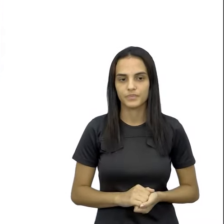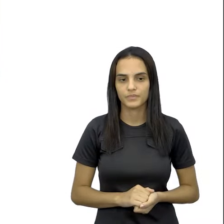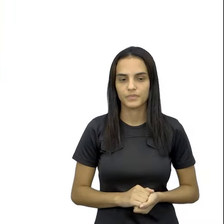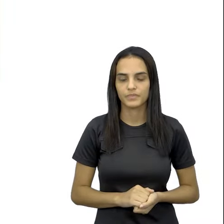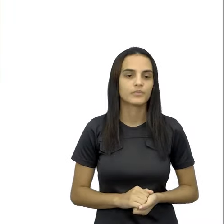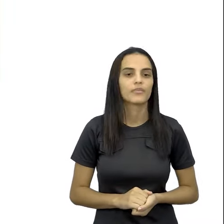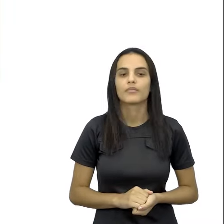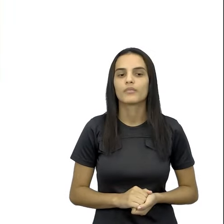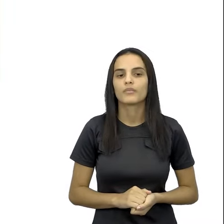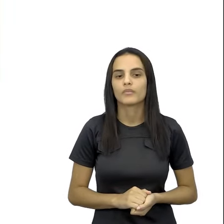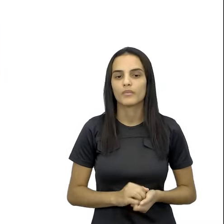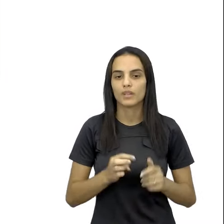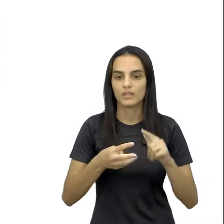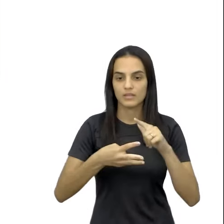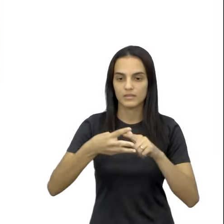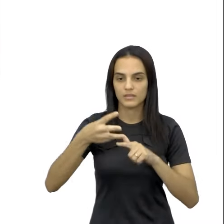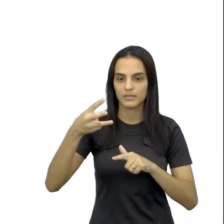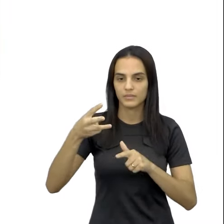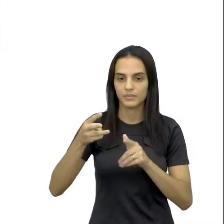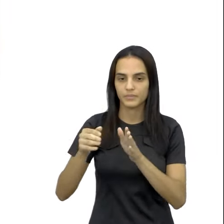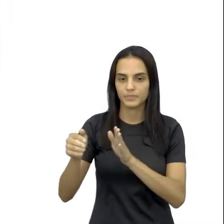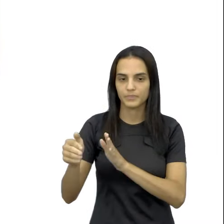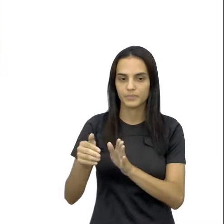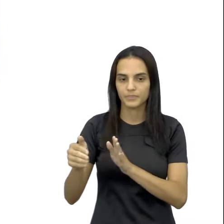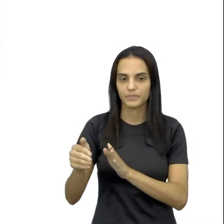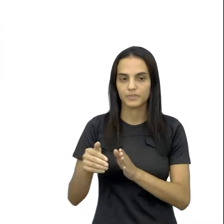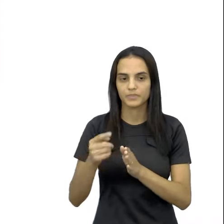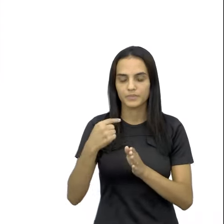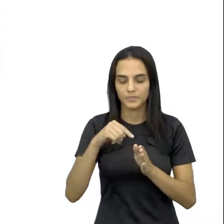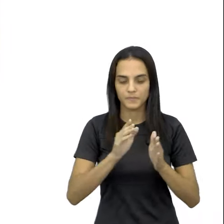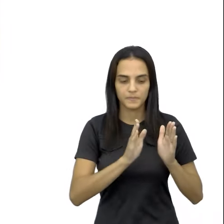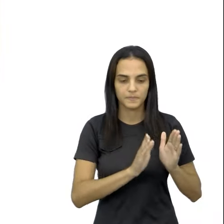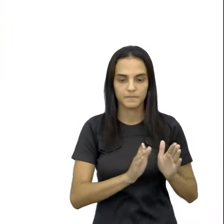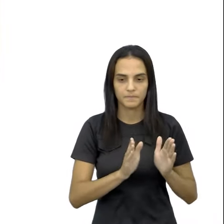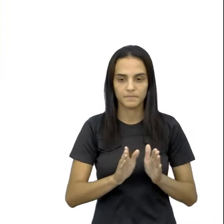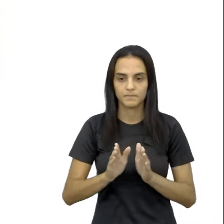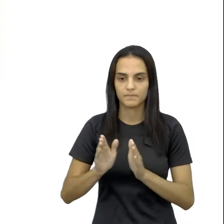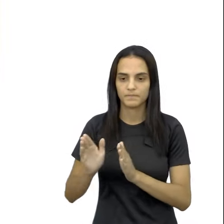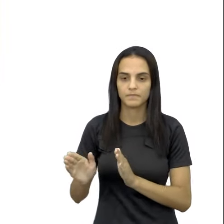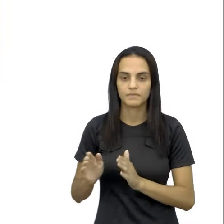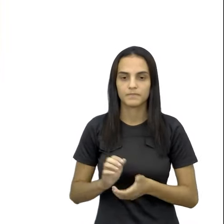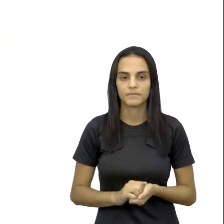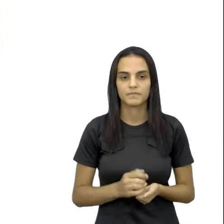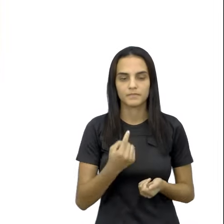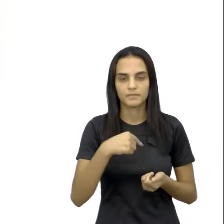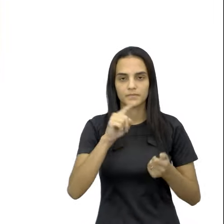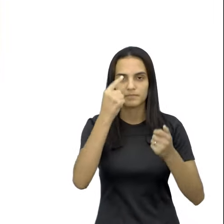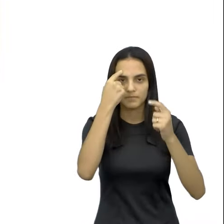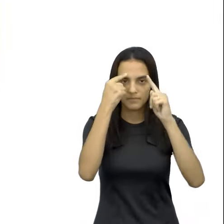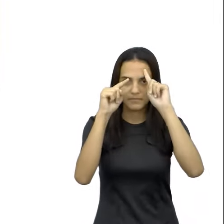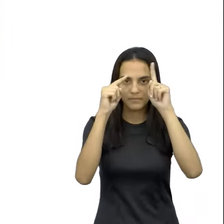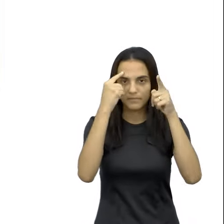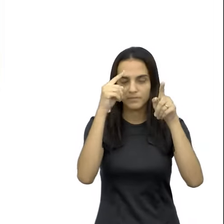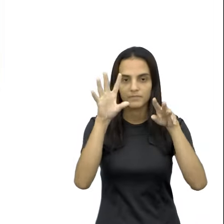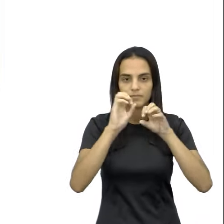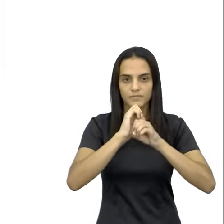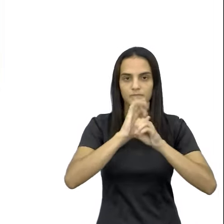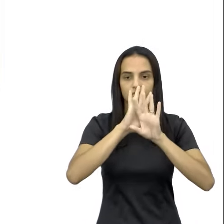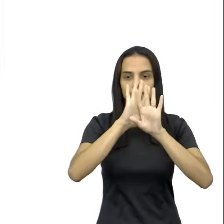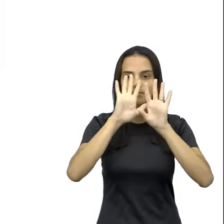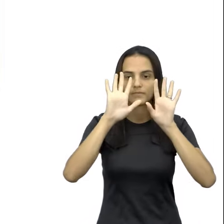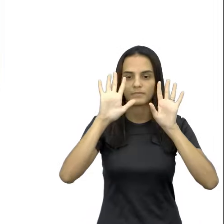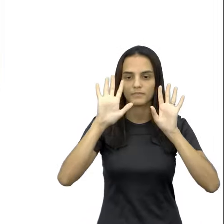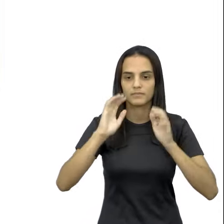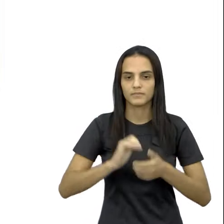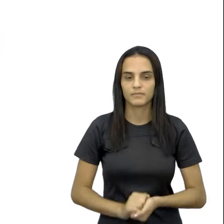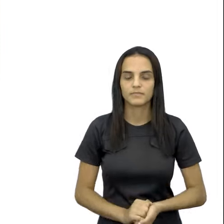Então, nós temos esses 3 momentos para nos organizarmos, né, e para que as nossas ideias fiquem claras,